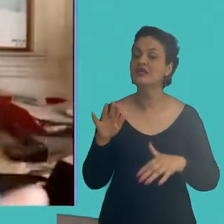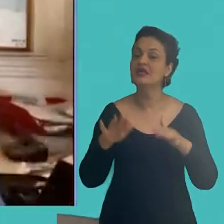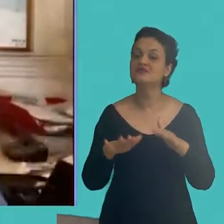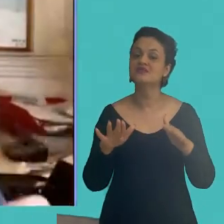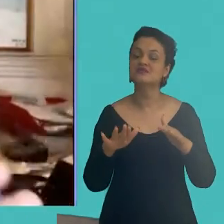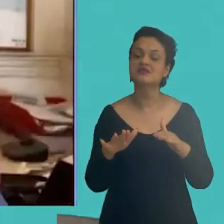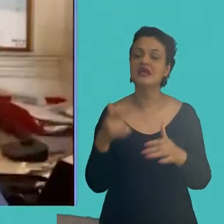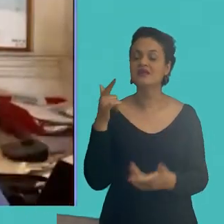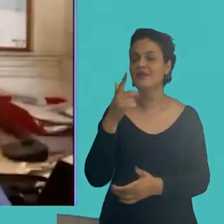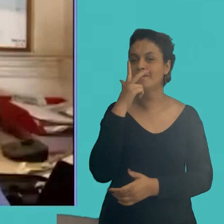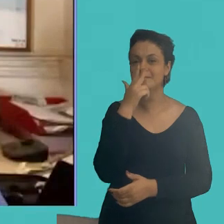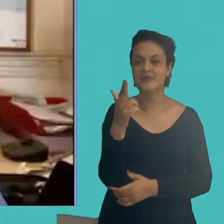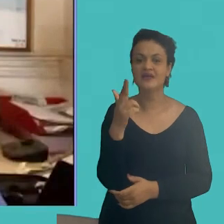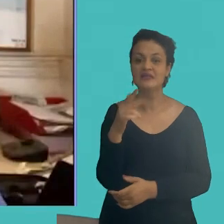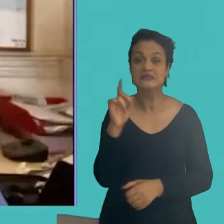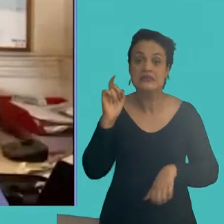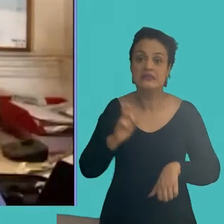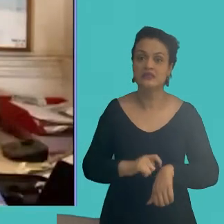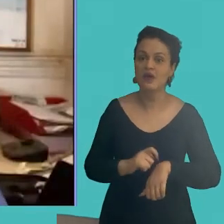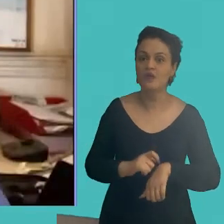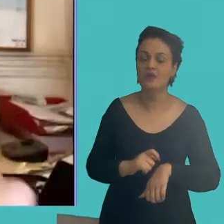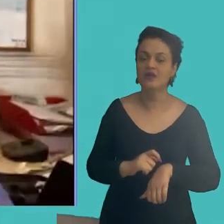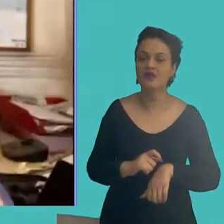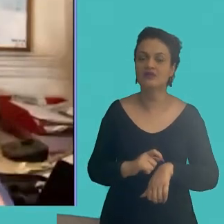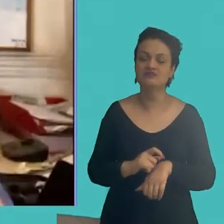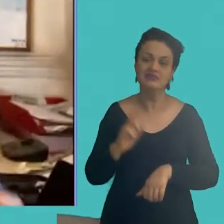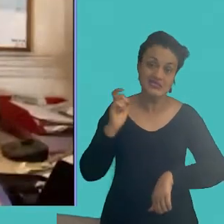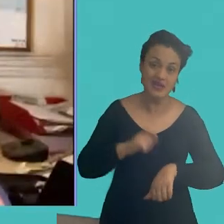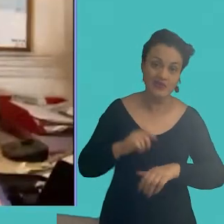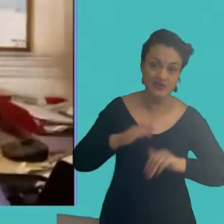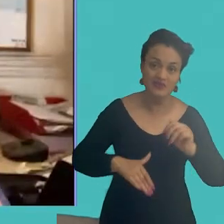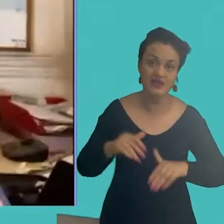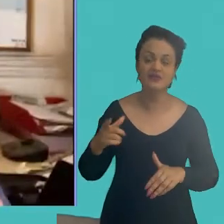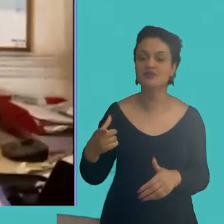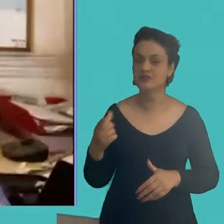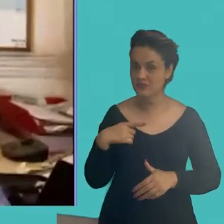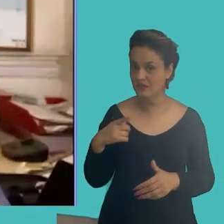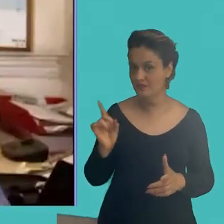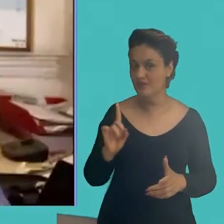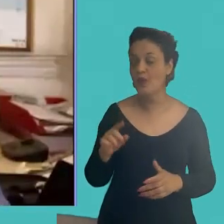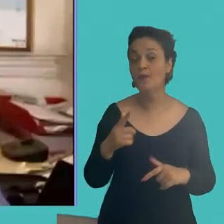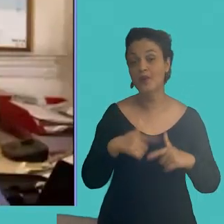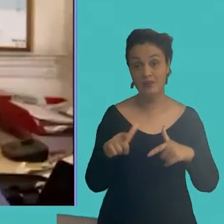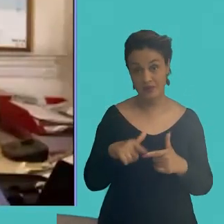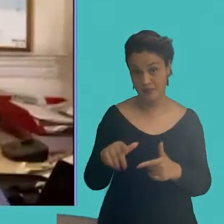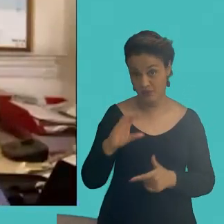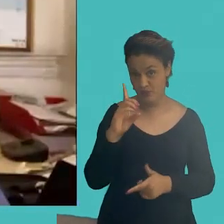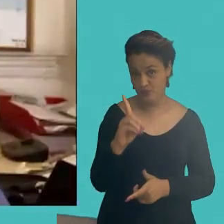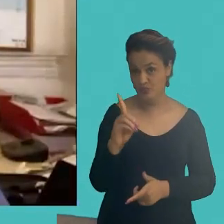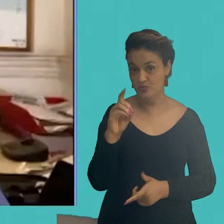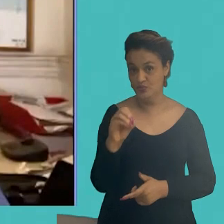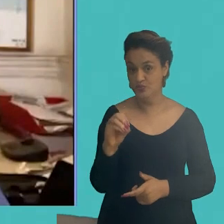parece imediato não é o que reflete. O problema de João Dória, que tem uma